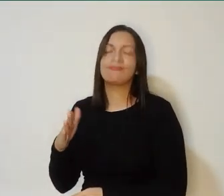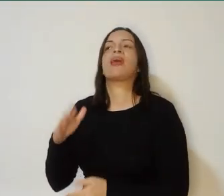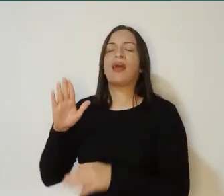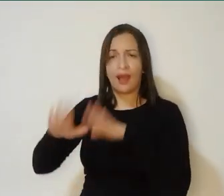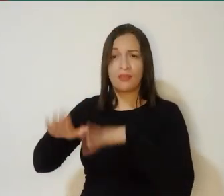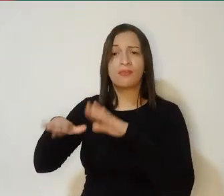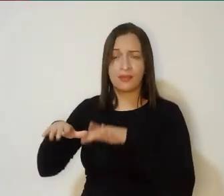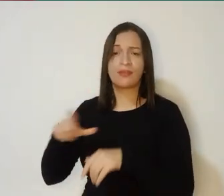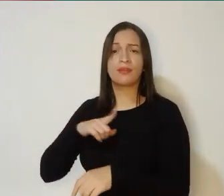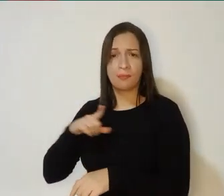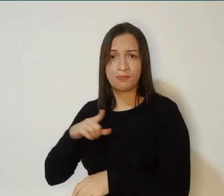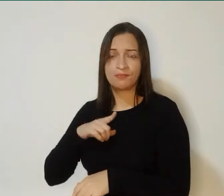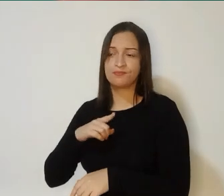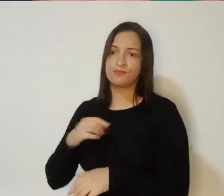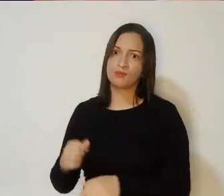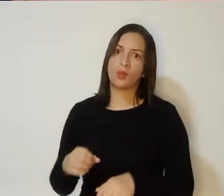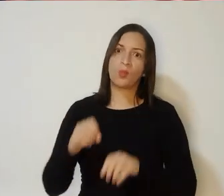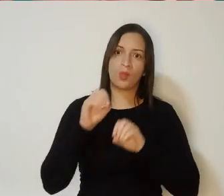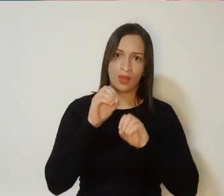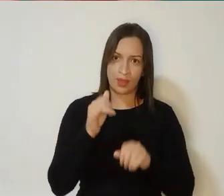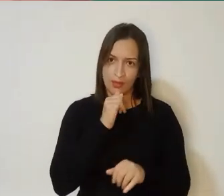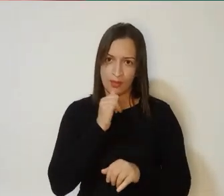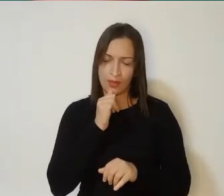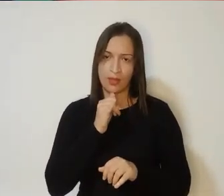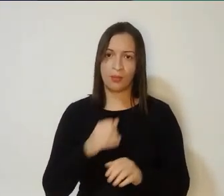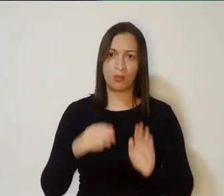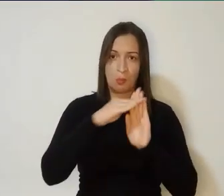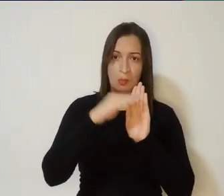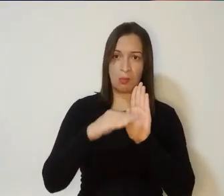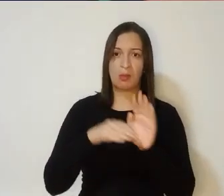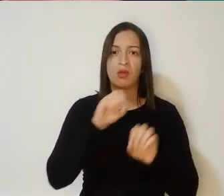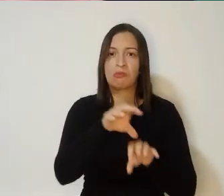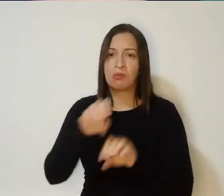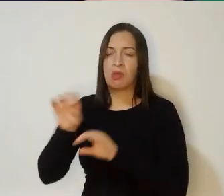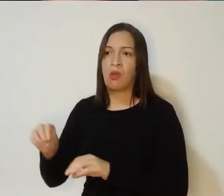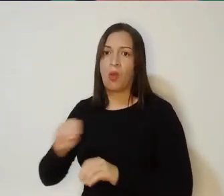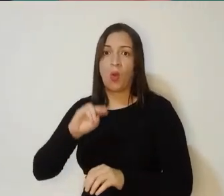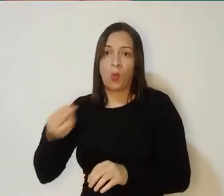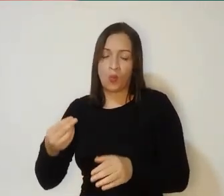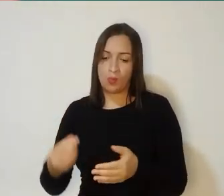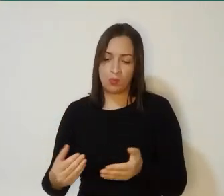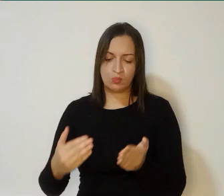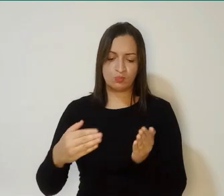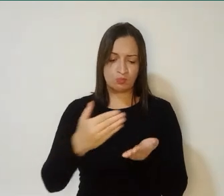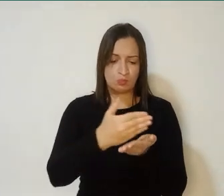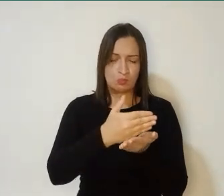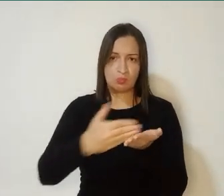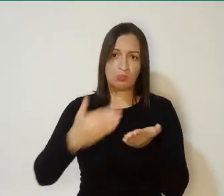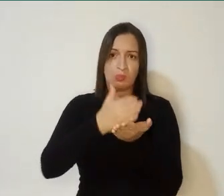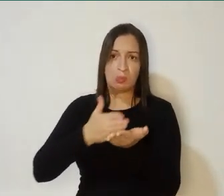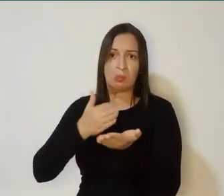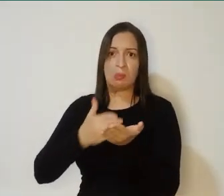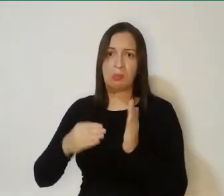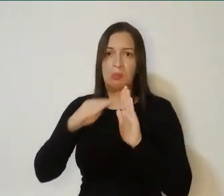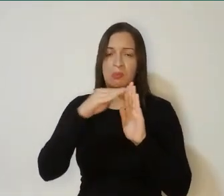dizer, até existe quando eu vou escrever um manual de instruções, por exemplo, ou uma receita de bolo. Agora, quando a gente produz